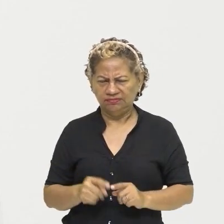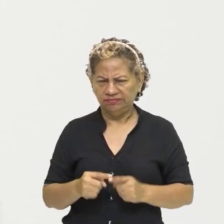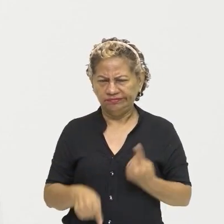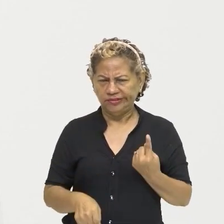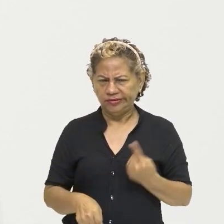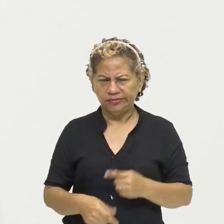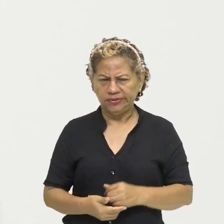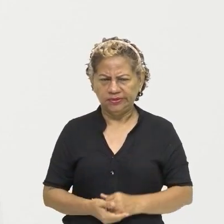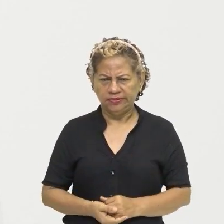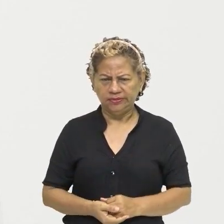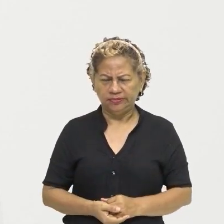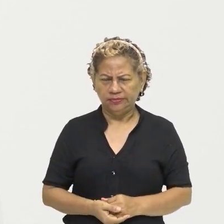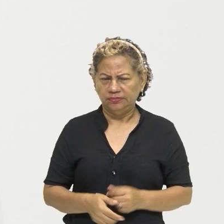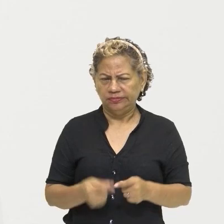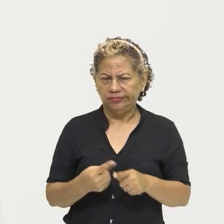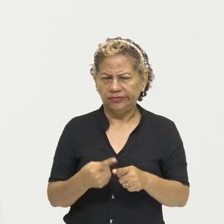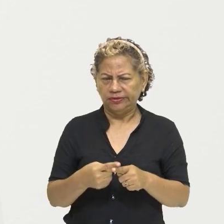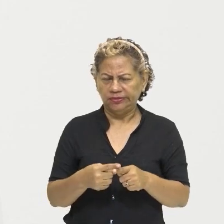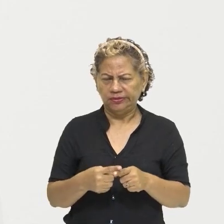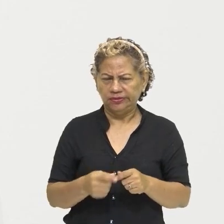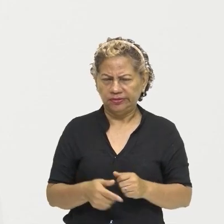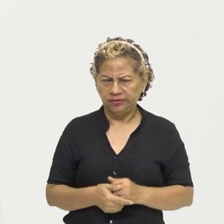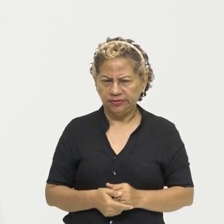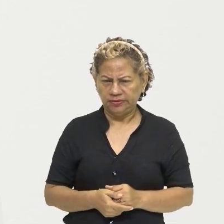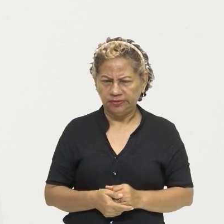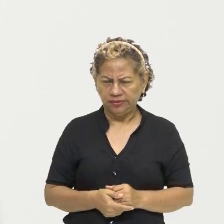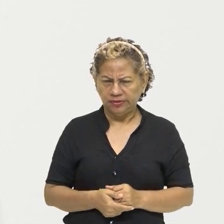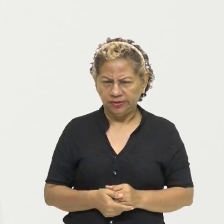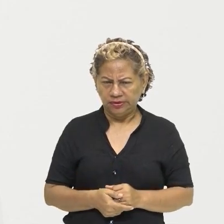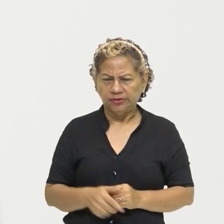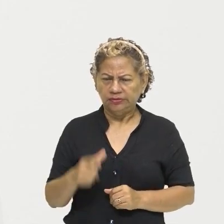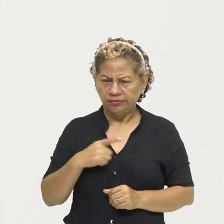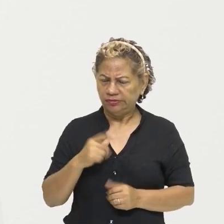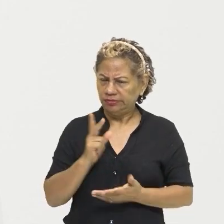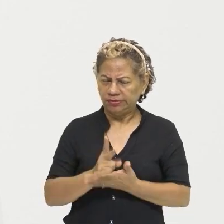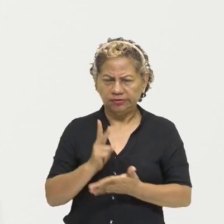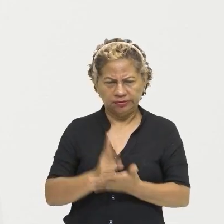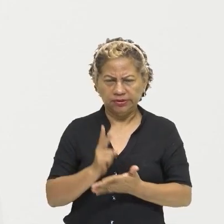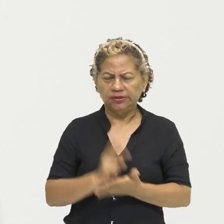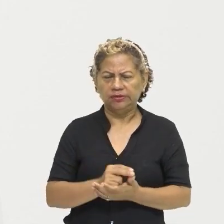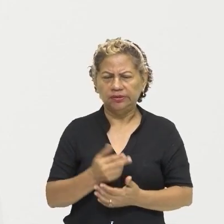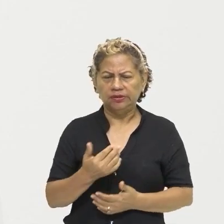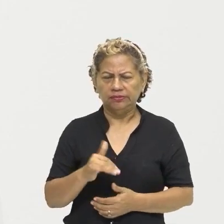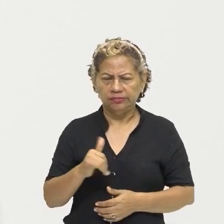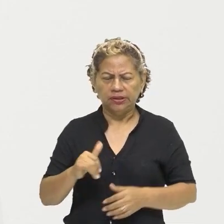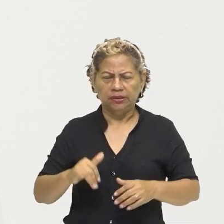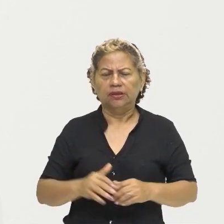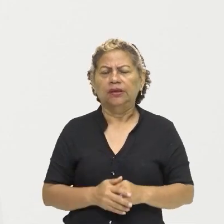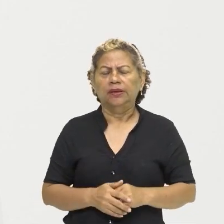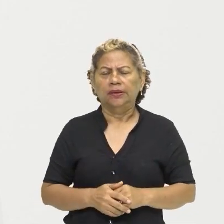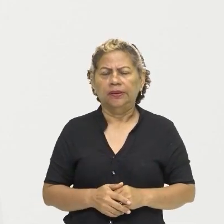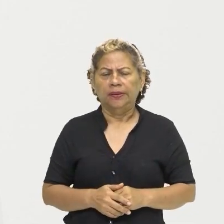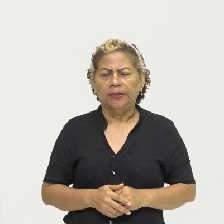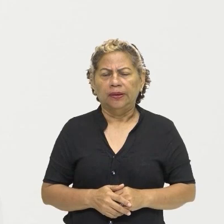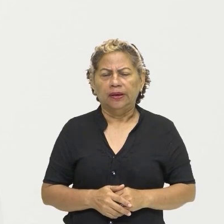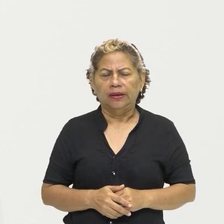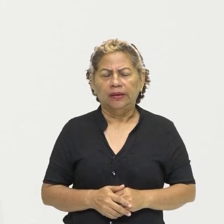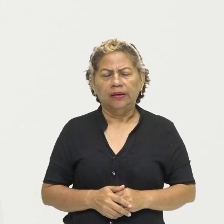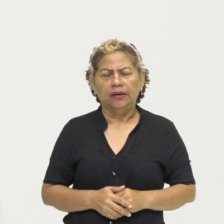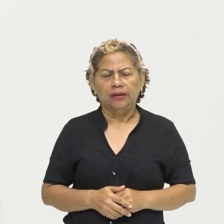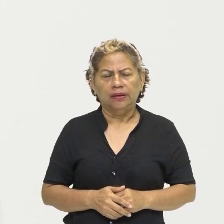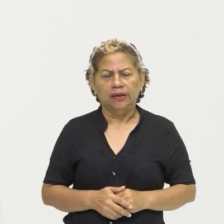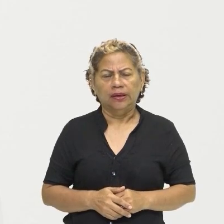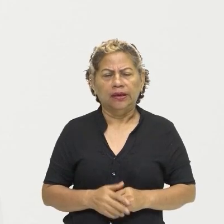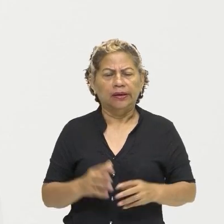orbitando o Sol, ele tem energia mecânica constante. A energia mecânica não varia, porque a energia mecânica é